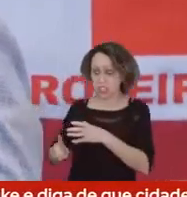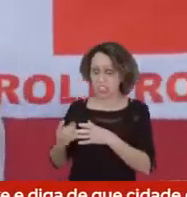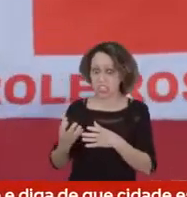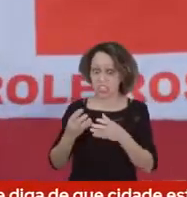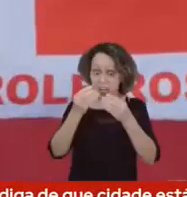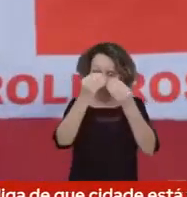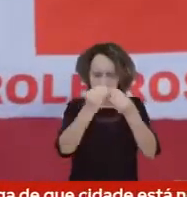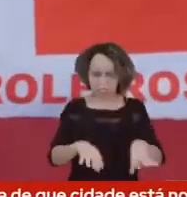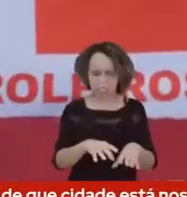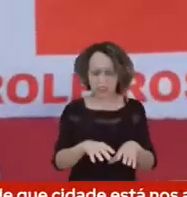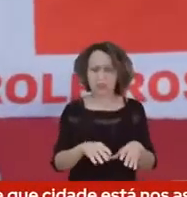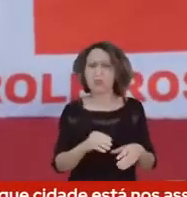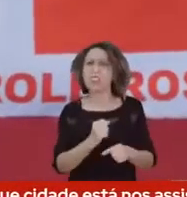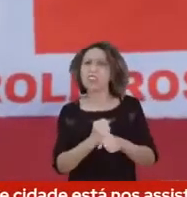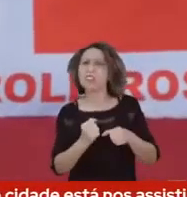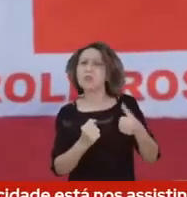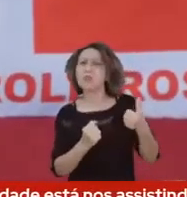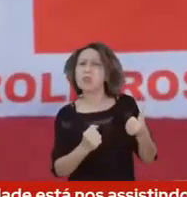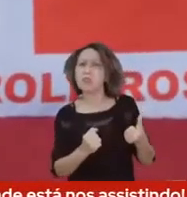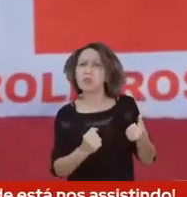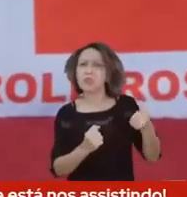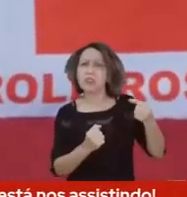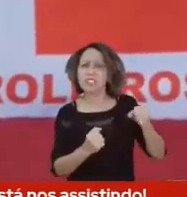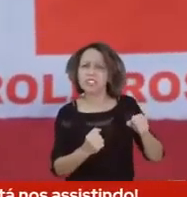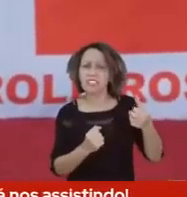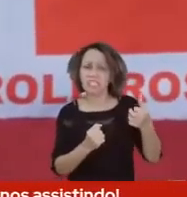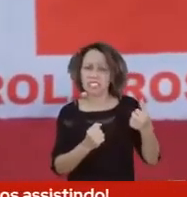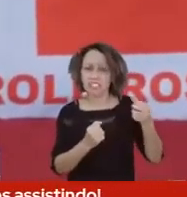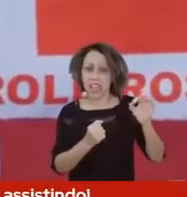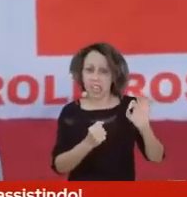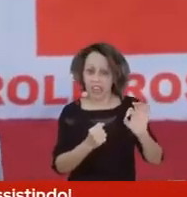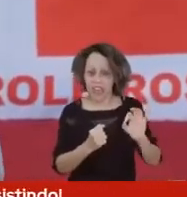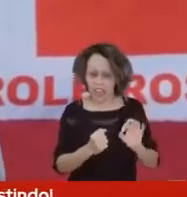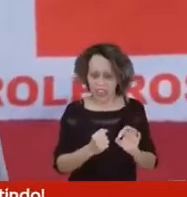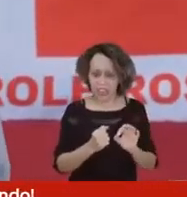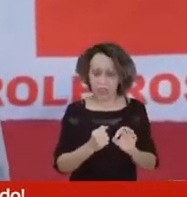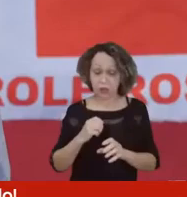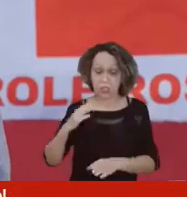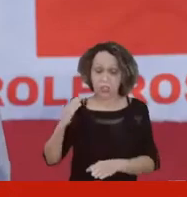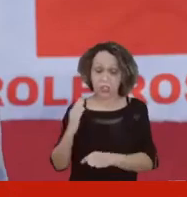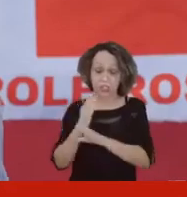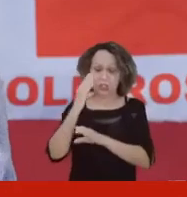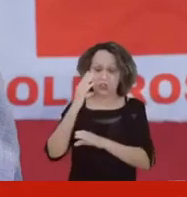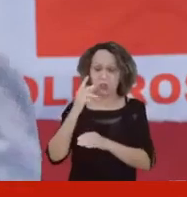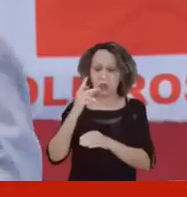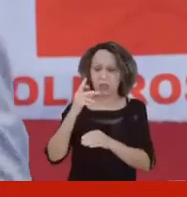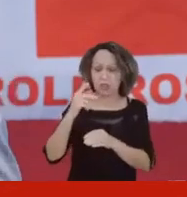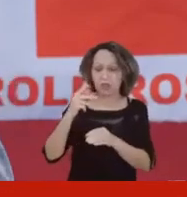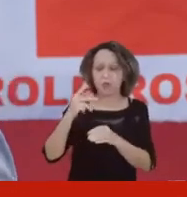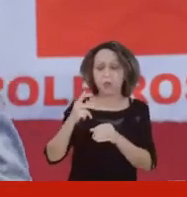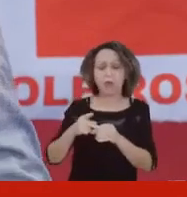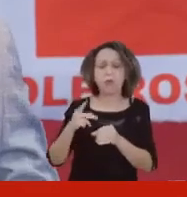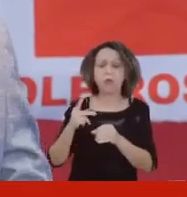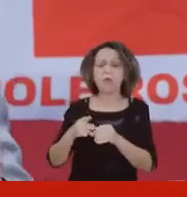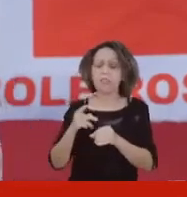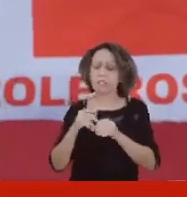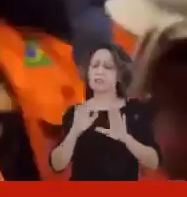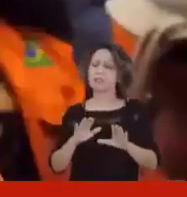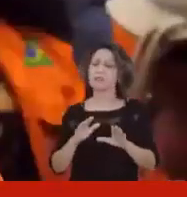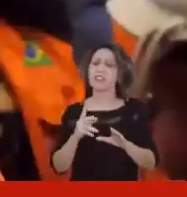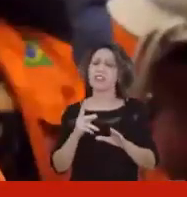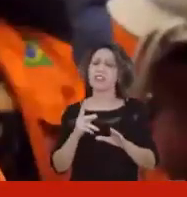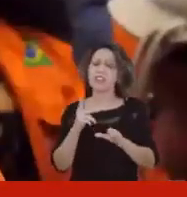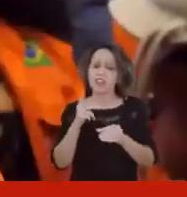1860, quando se descobriu o petróleo é razão de quase todas as mazelas que acontecem em